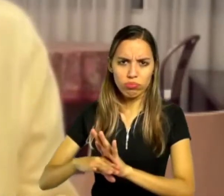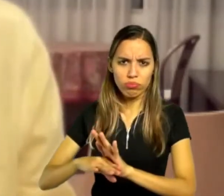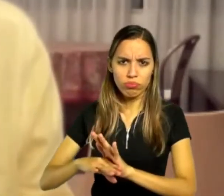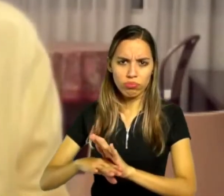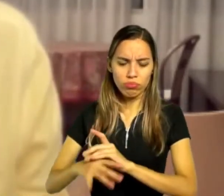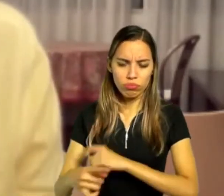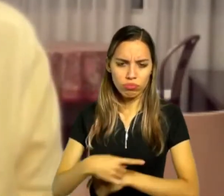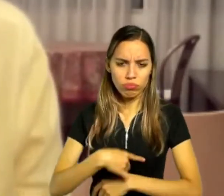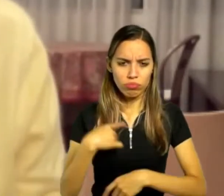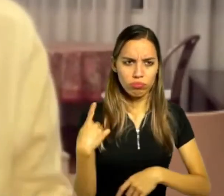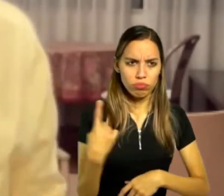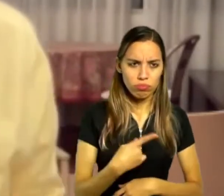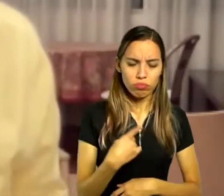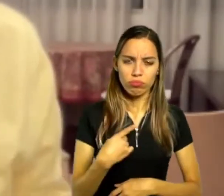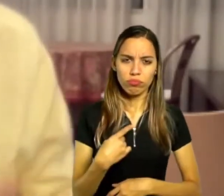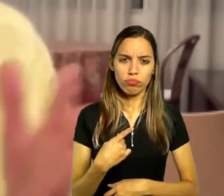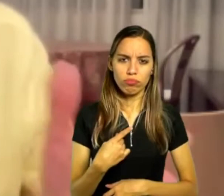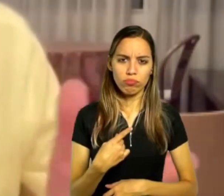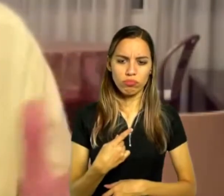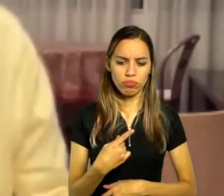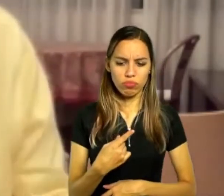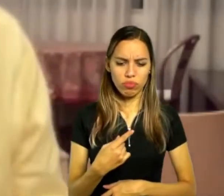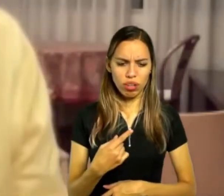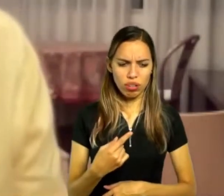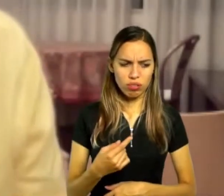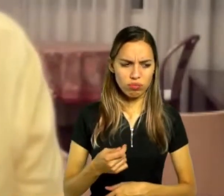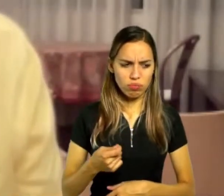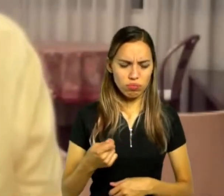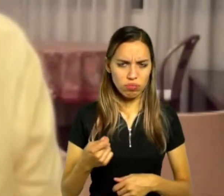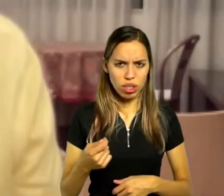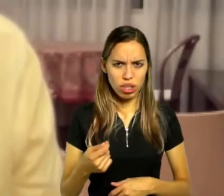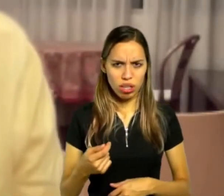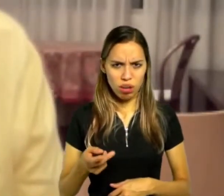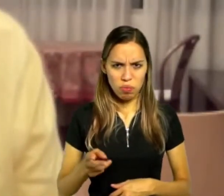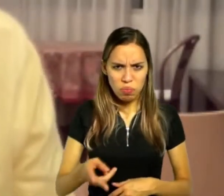podemos conviver com a fome em 2022.